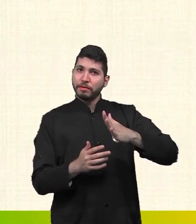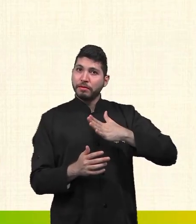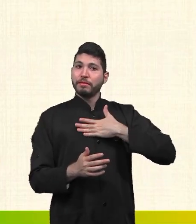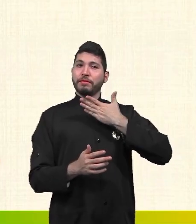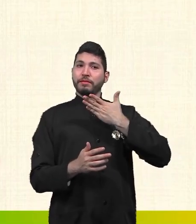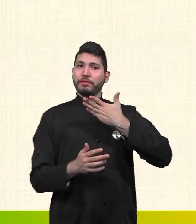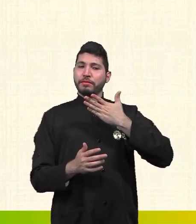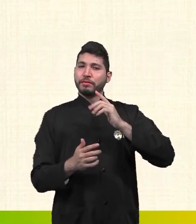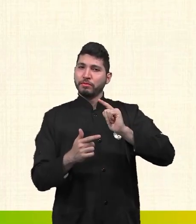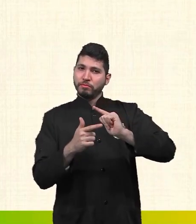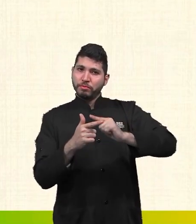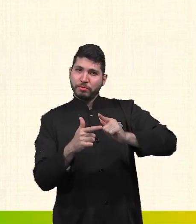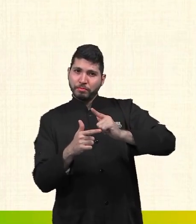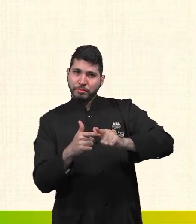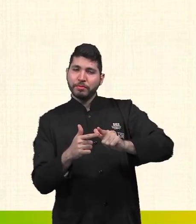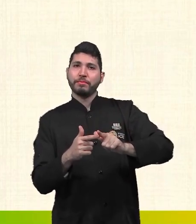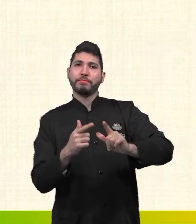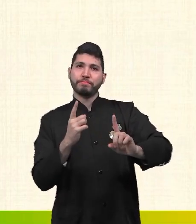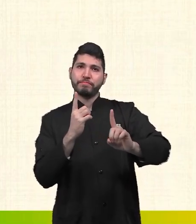em que se encontra.